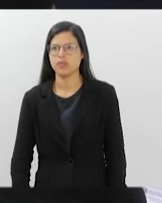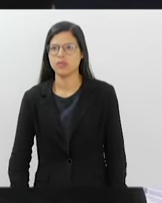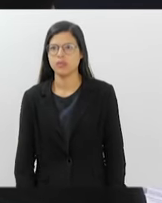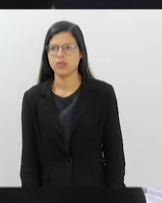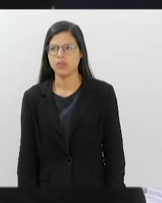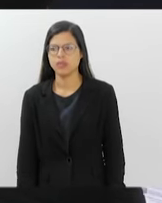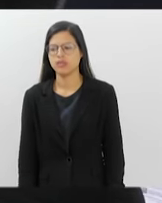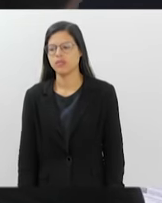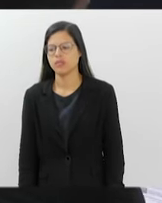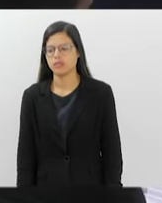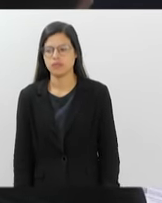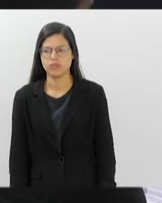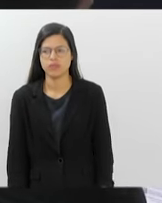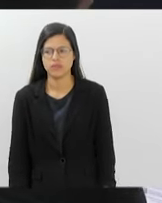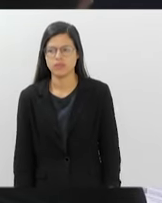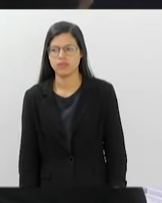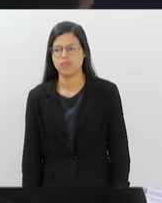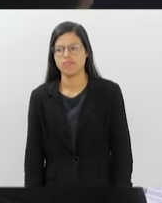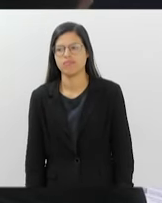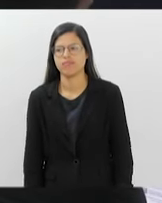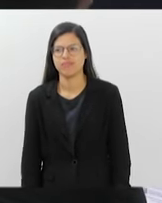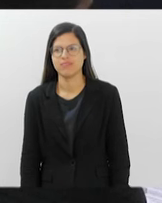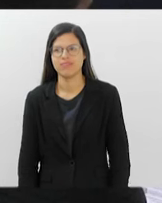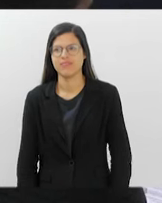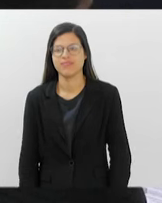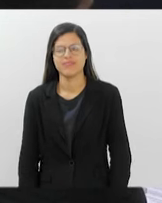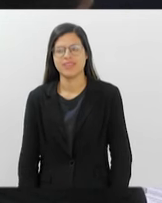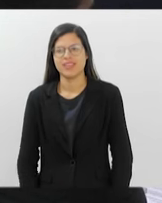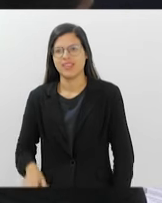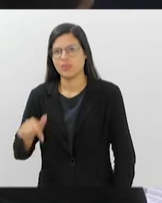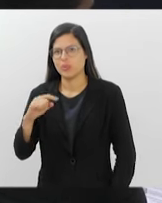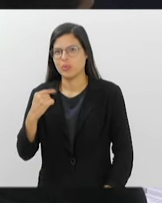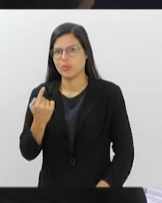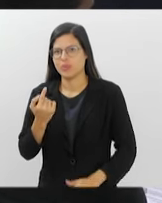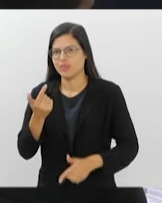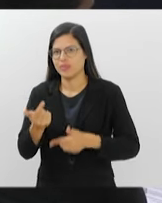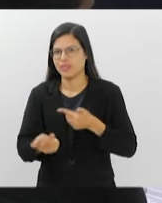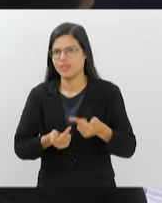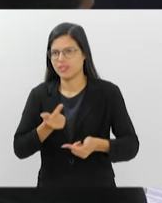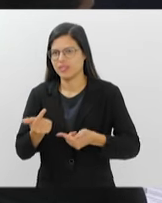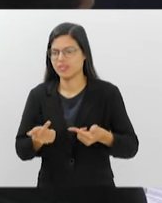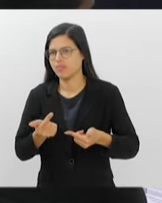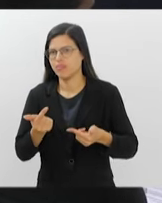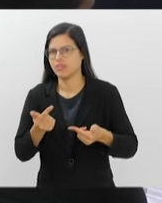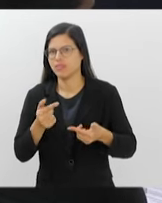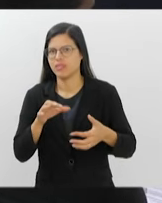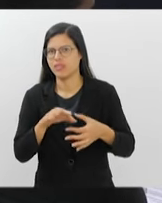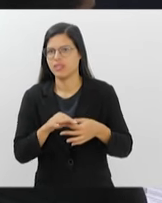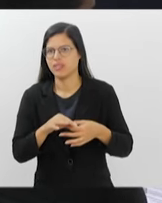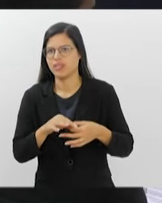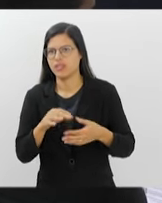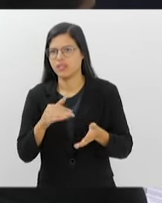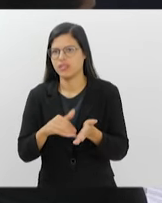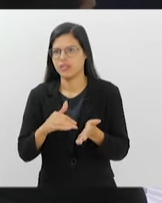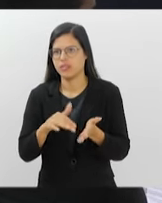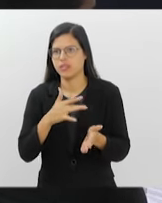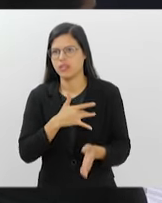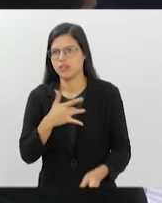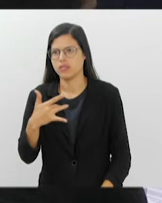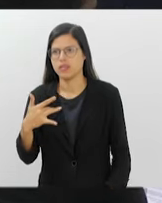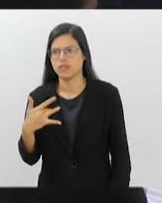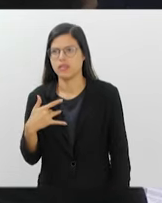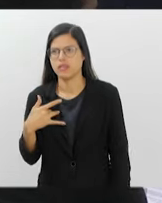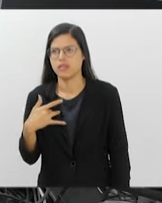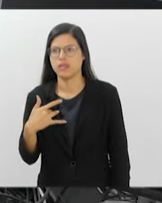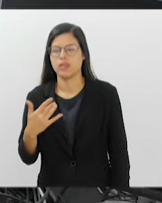corpo de bombeiro Def ou Enem cargo da Secretaria de Saúde não não não a gente não trabalha em nada relacionado da Secretaria de Saúde as exigências que nós fazemos lá para a